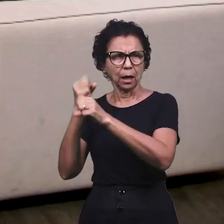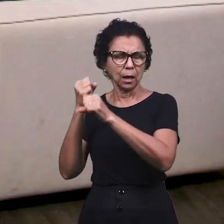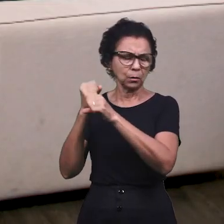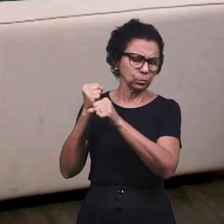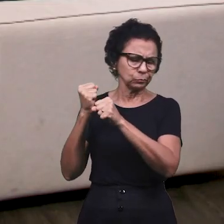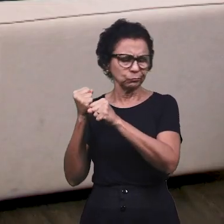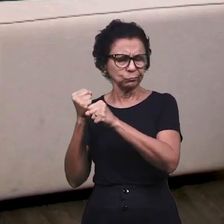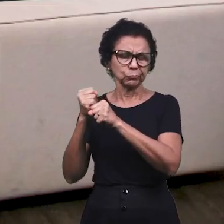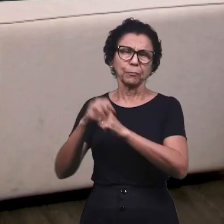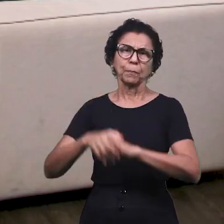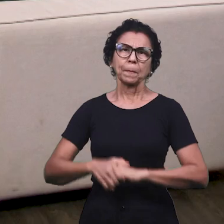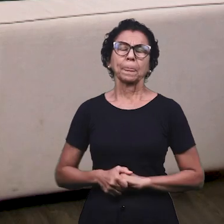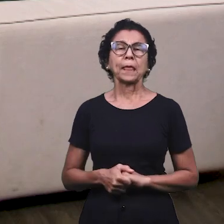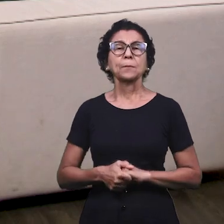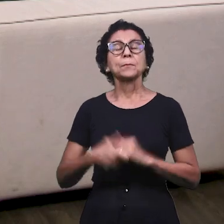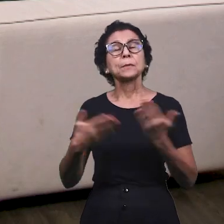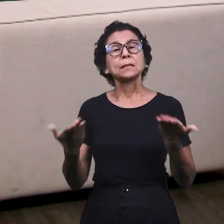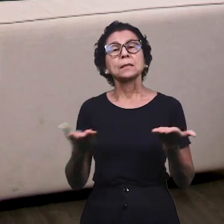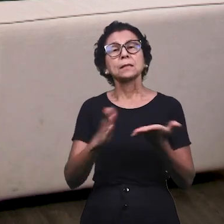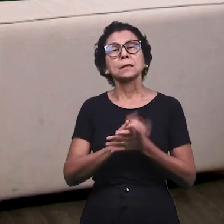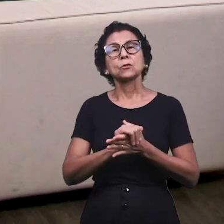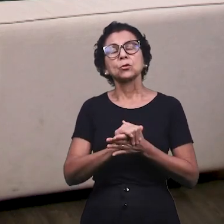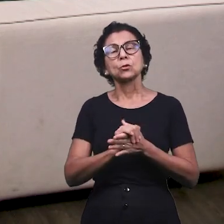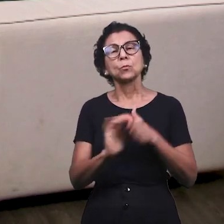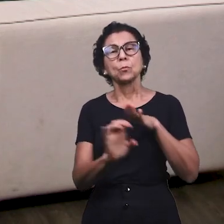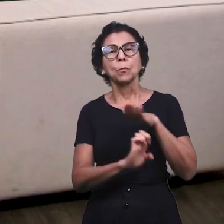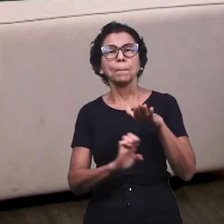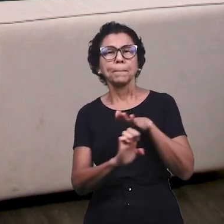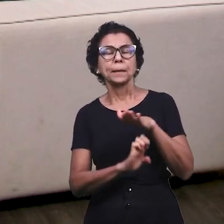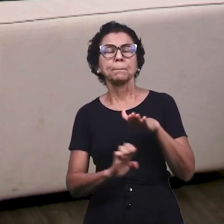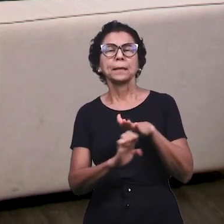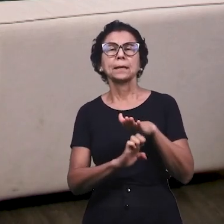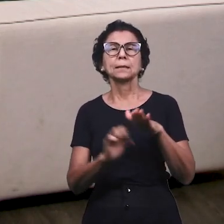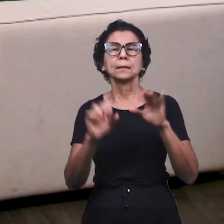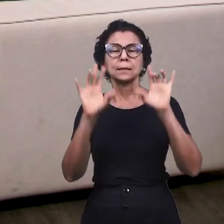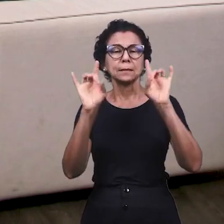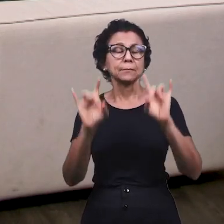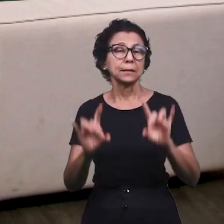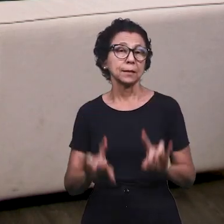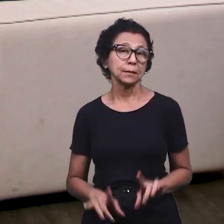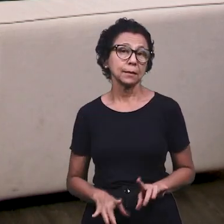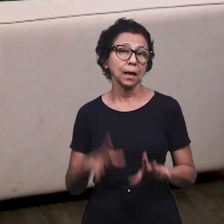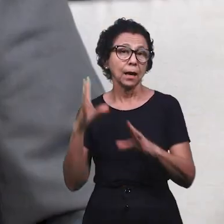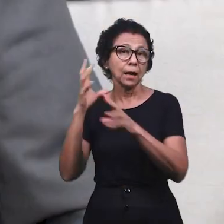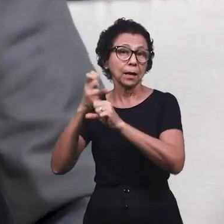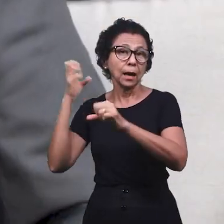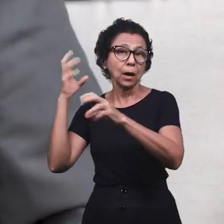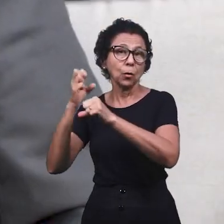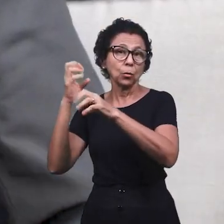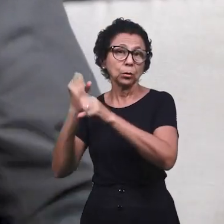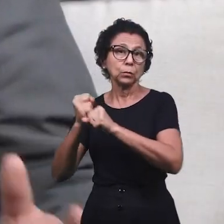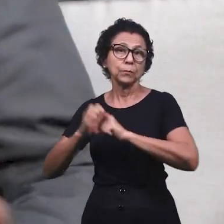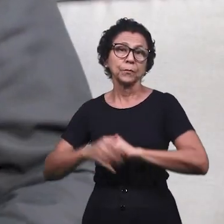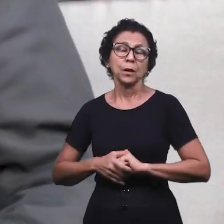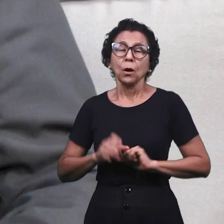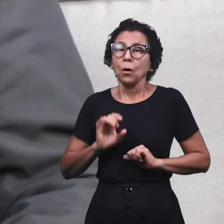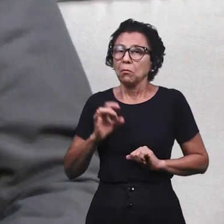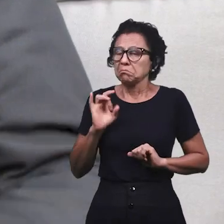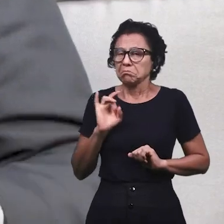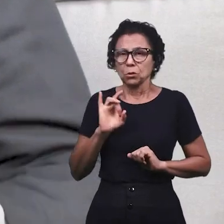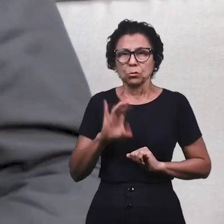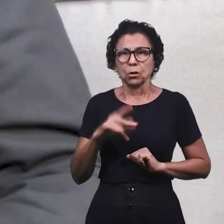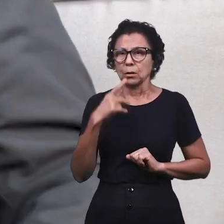agência de marítima, a agência de cargas vai fazer esse cálculo para você, ou trazer o container cheio somente